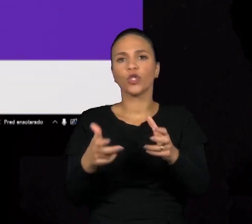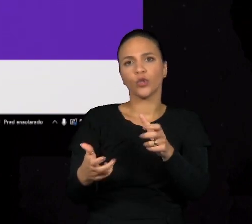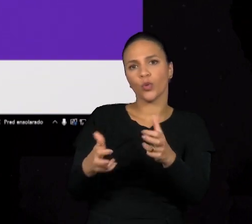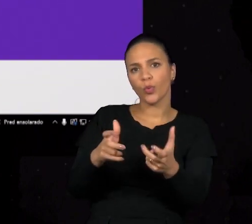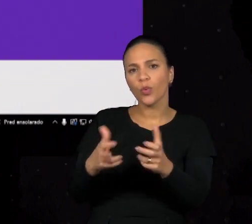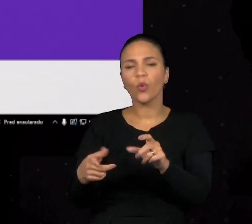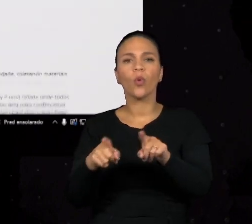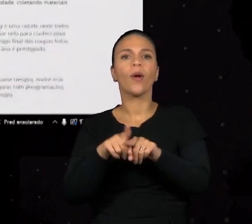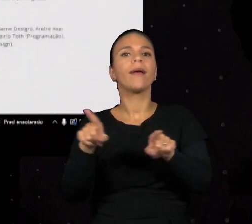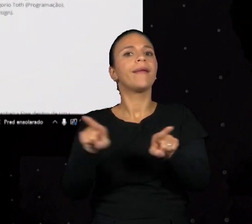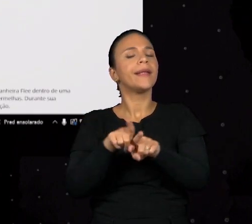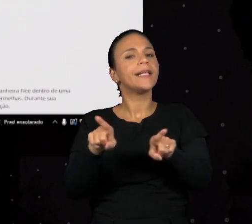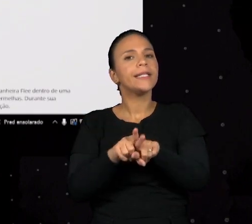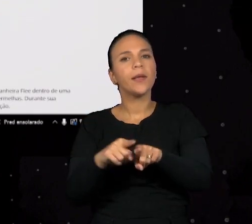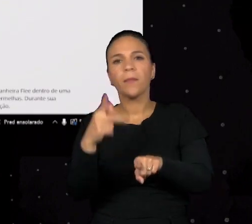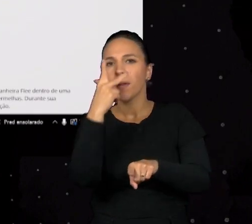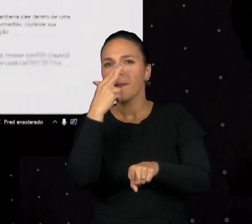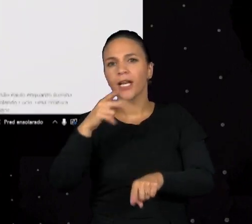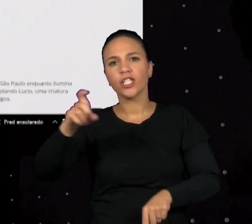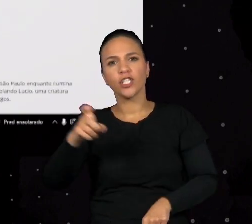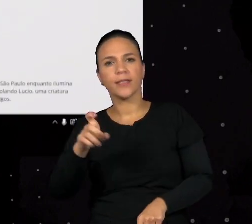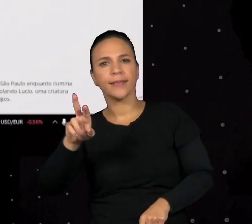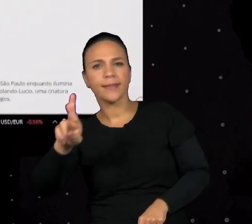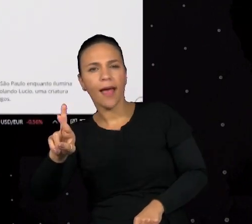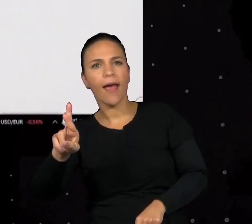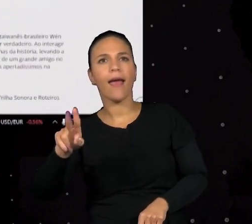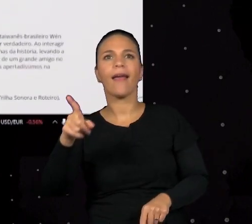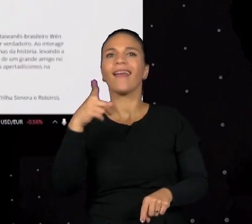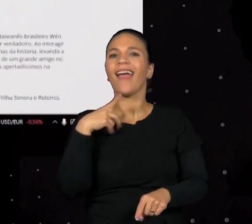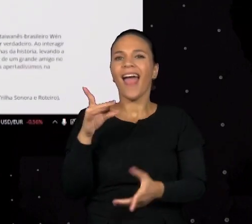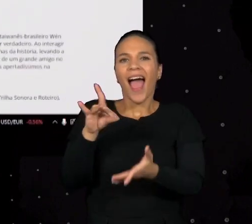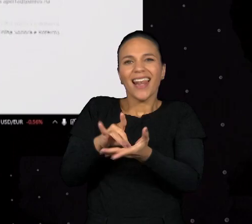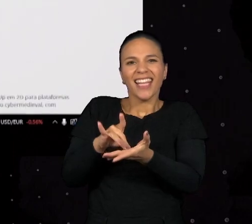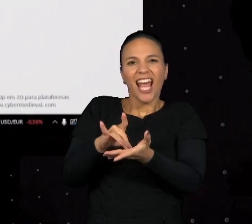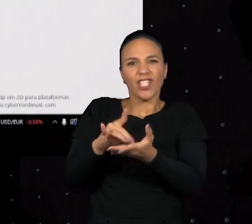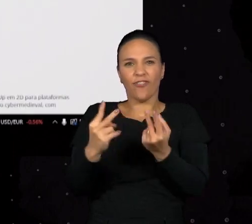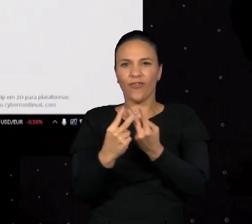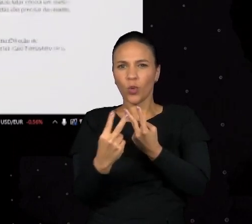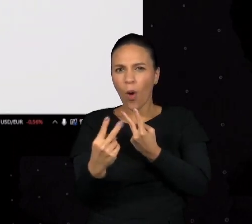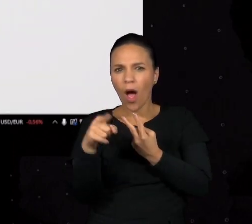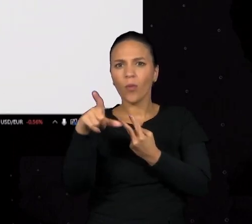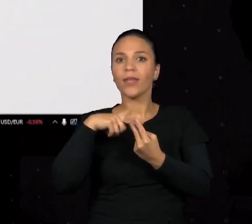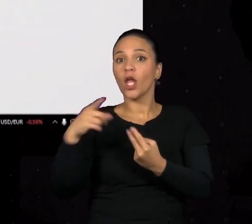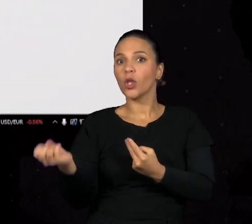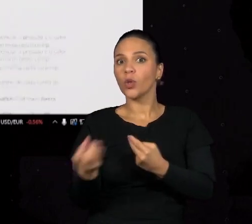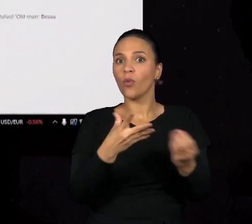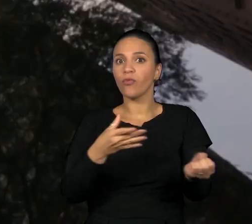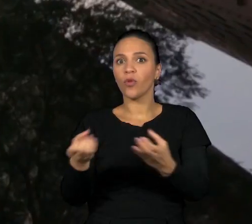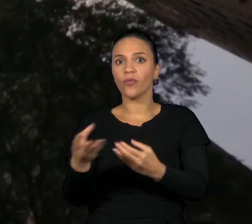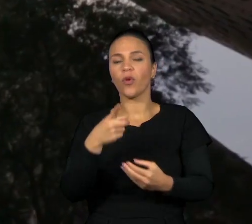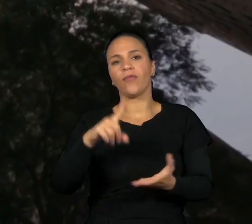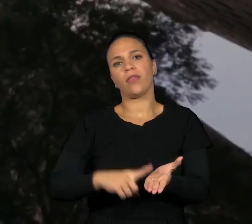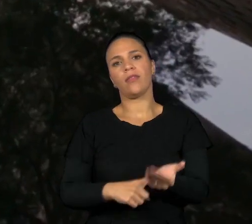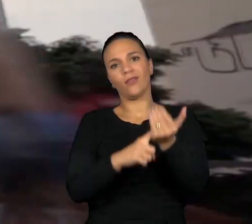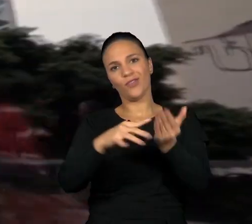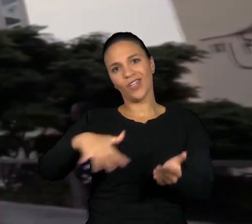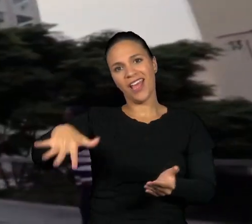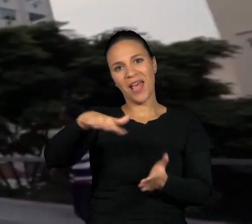para realidade virtual, XR, né? Todas essas novas tecnologias do audiovisual.